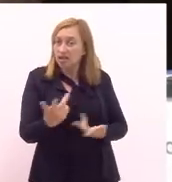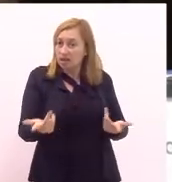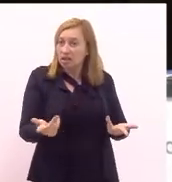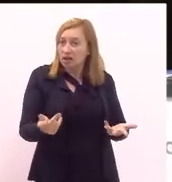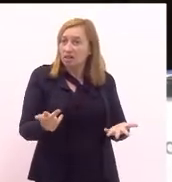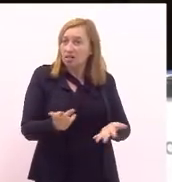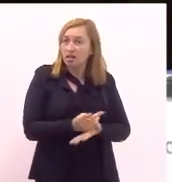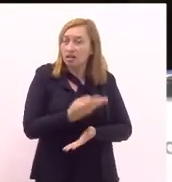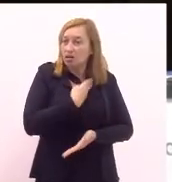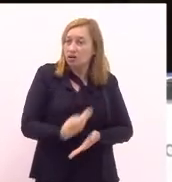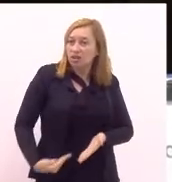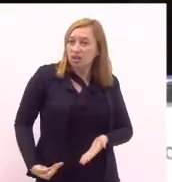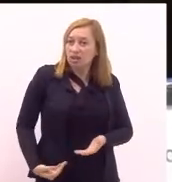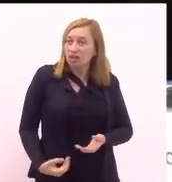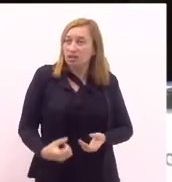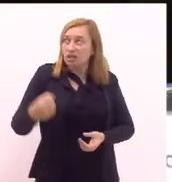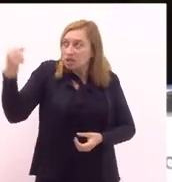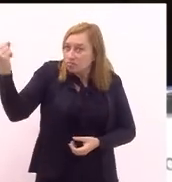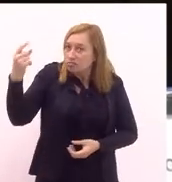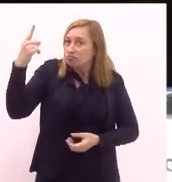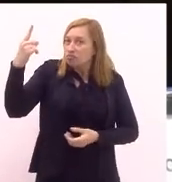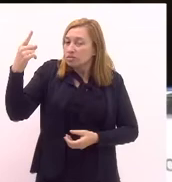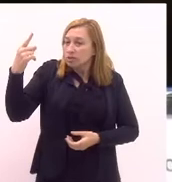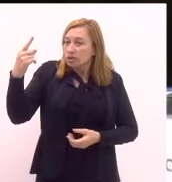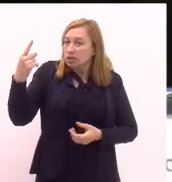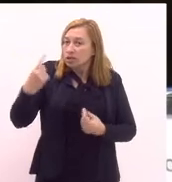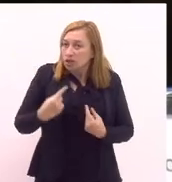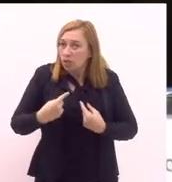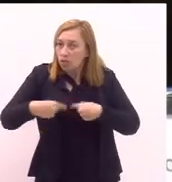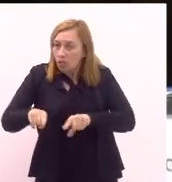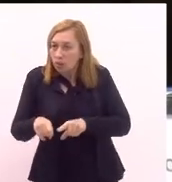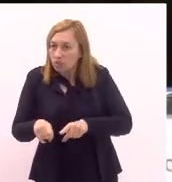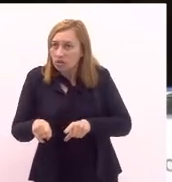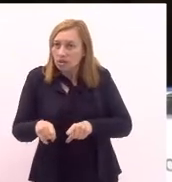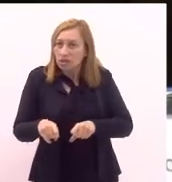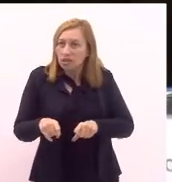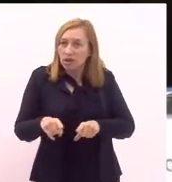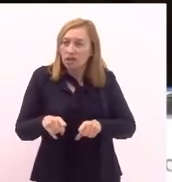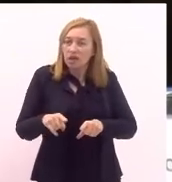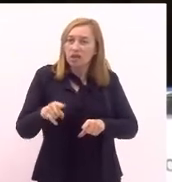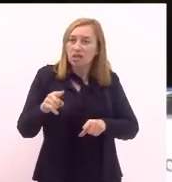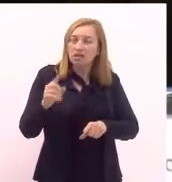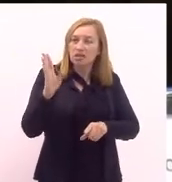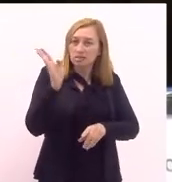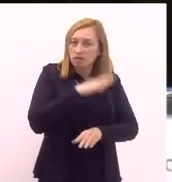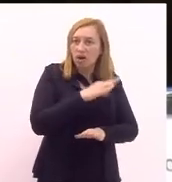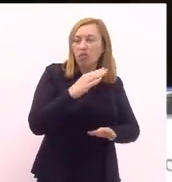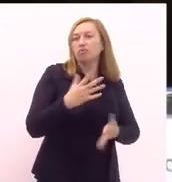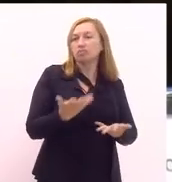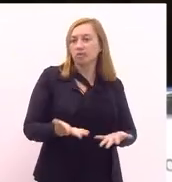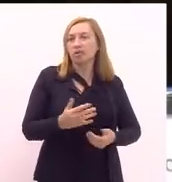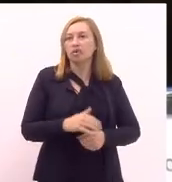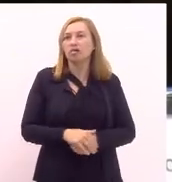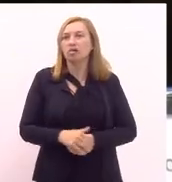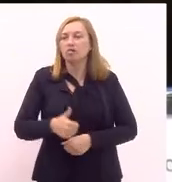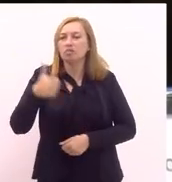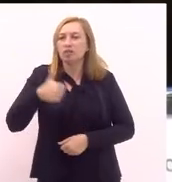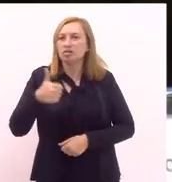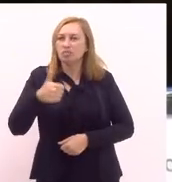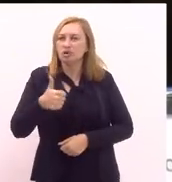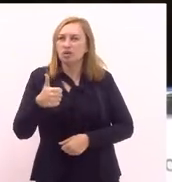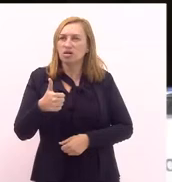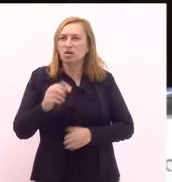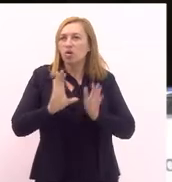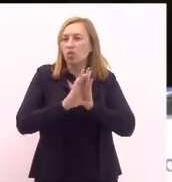EA governadora Benedita me inspira para que enfrentemos esse Marco civilizatório o primeiro deles o errôneo